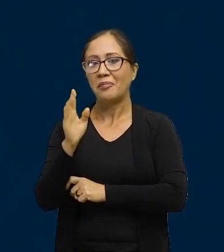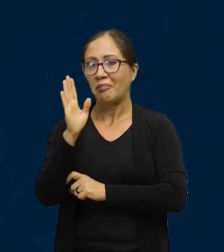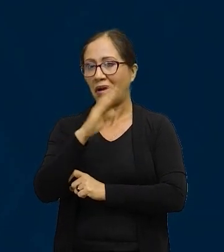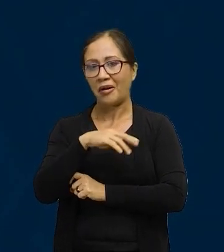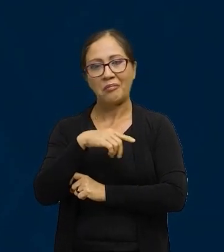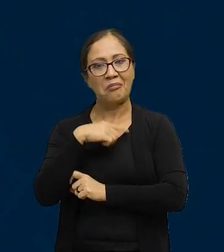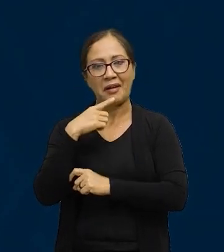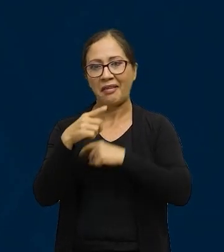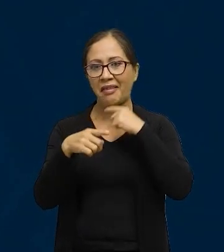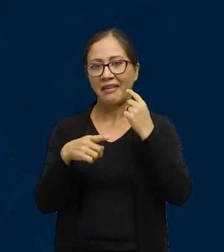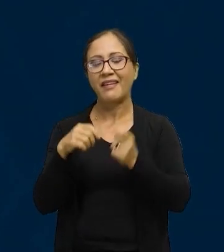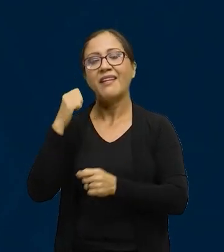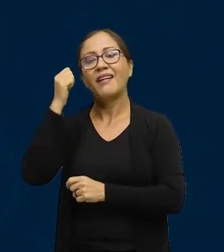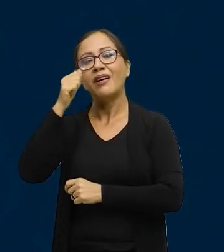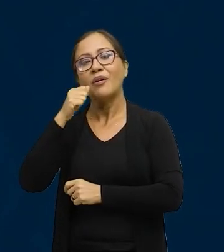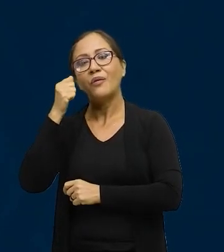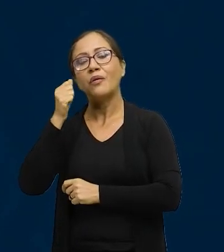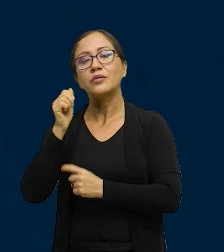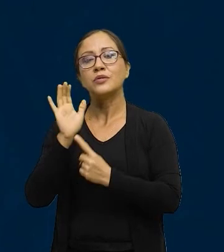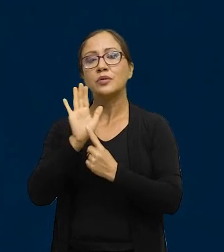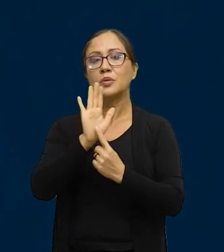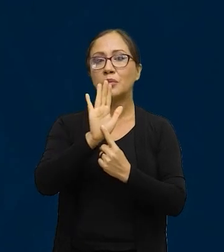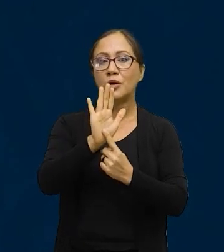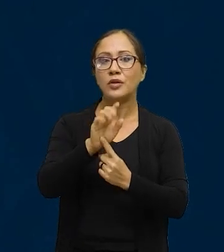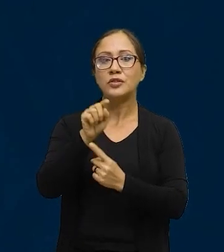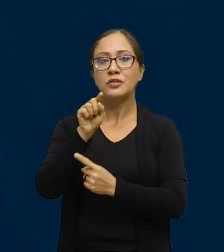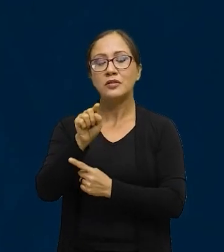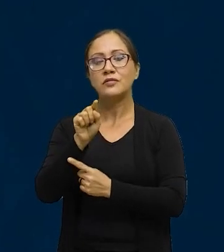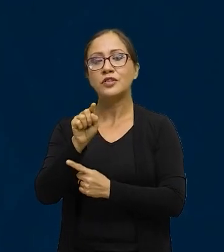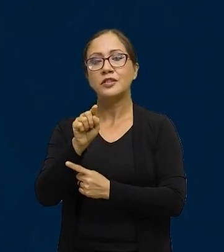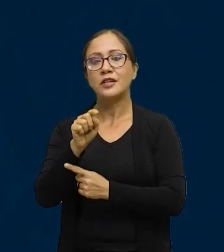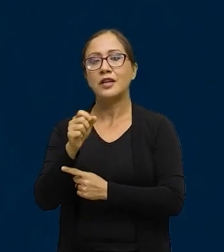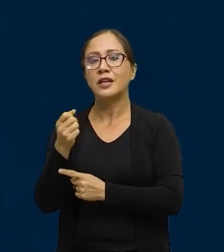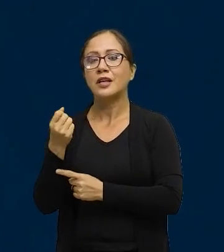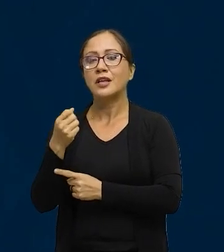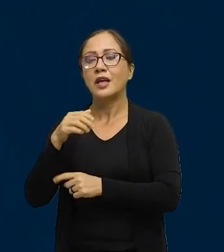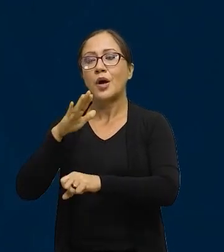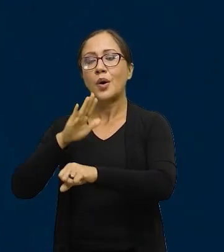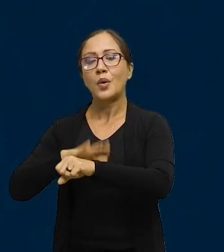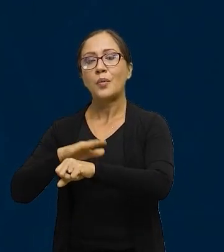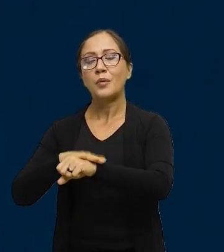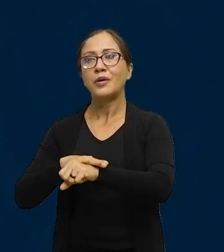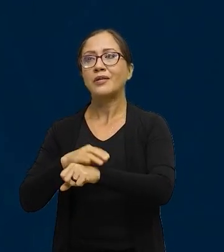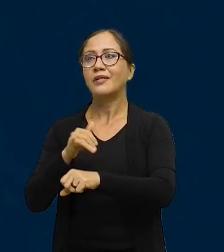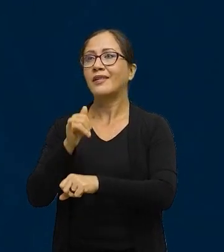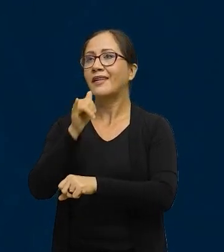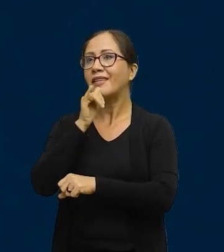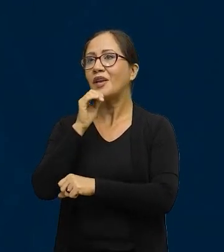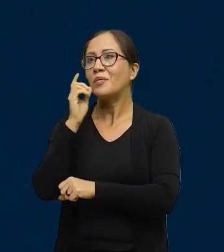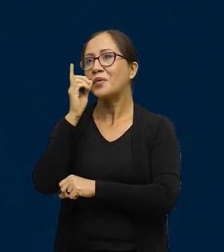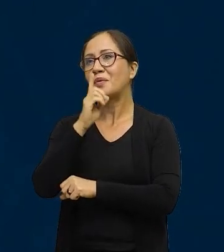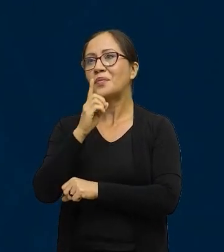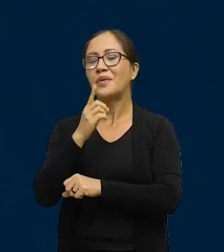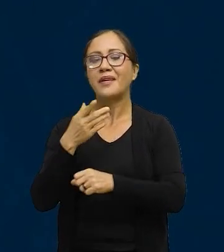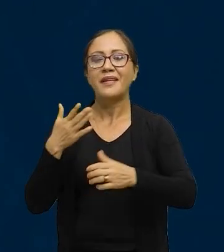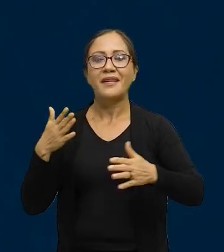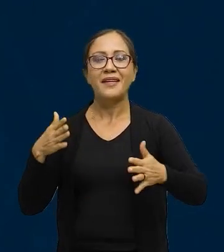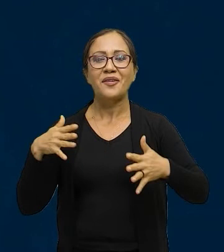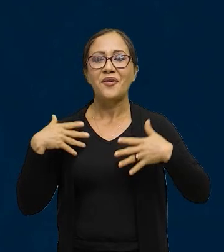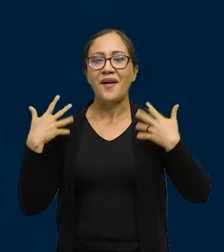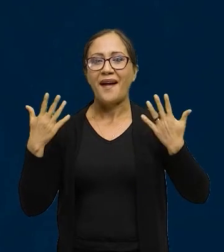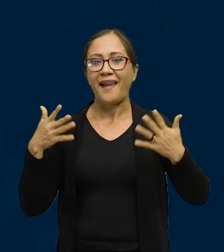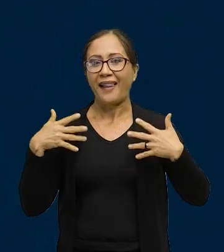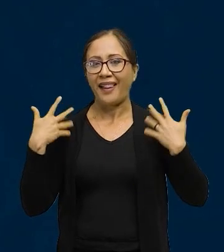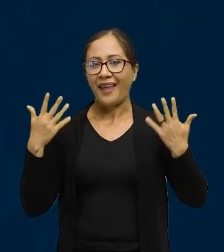O autor traz para que você tenha um momento, um domingo alegre. Geralmente não faz